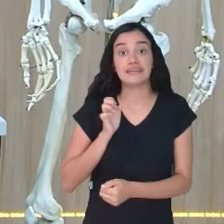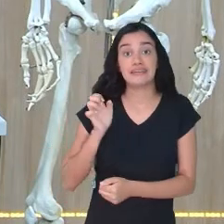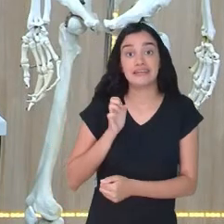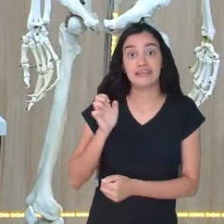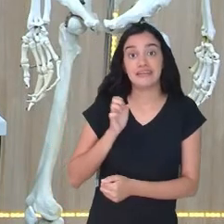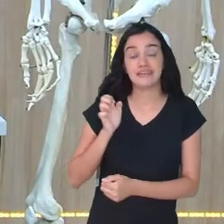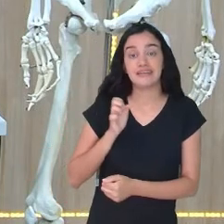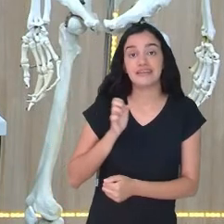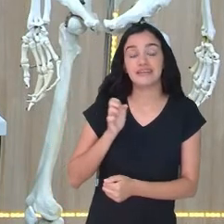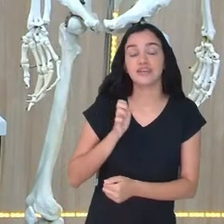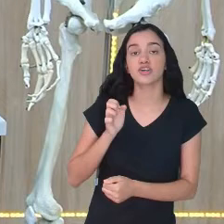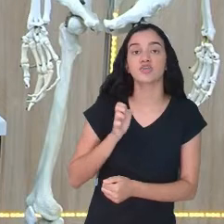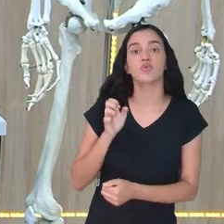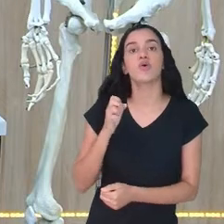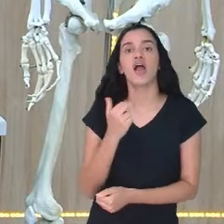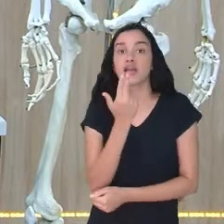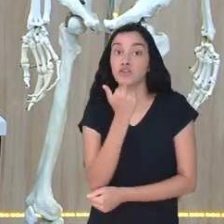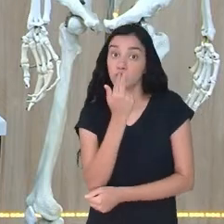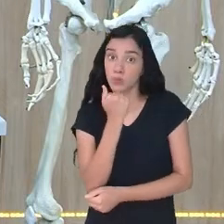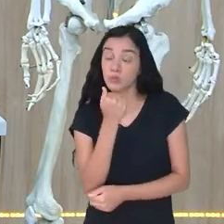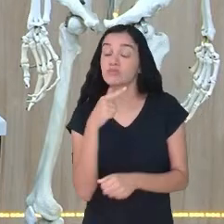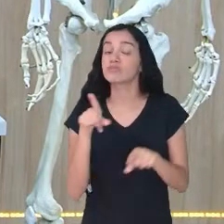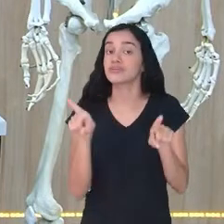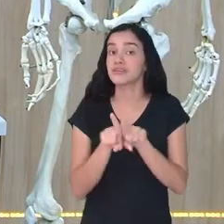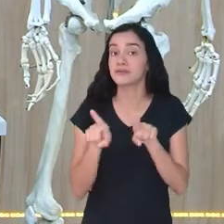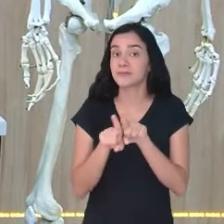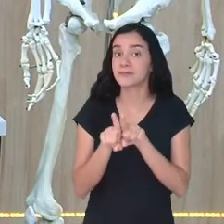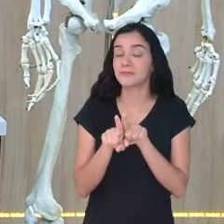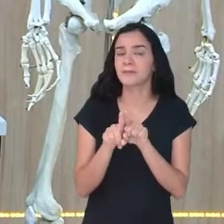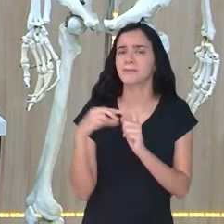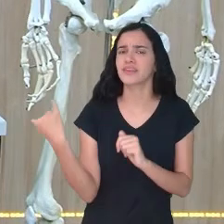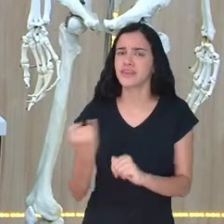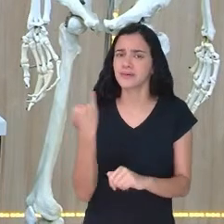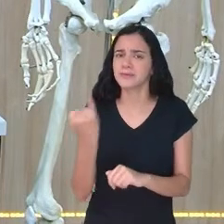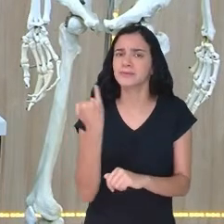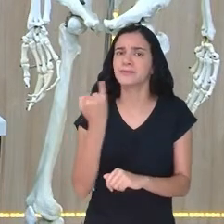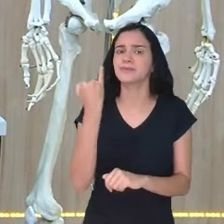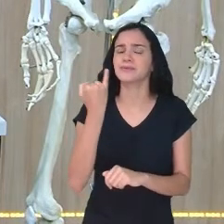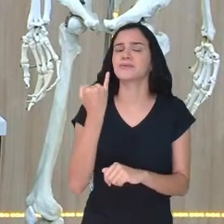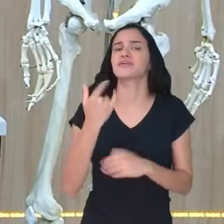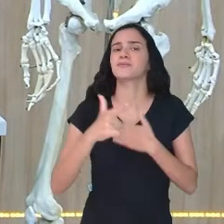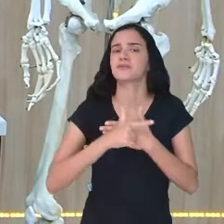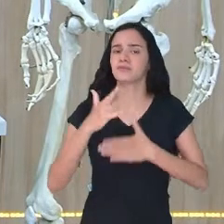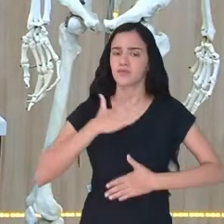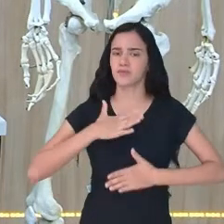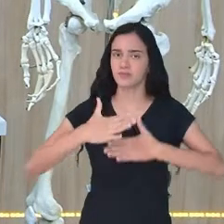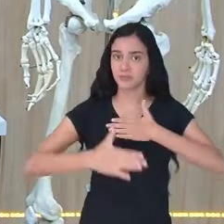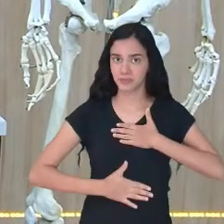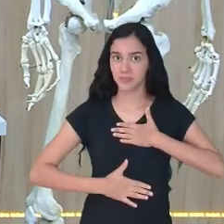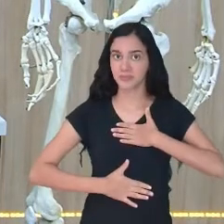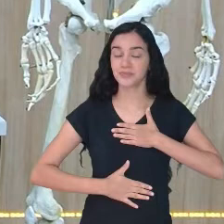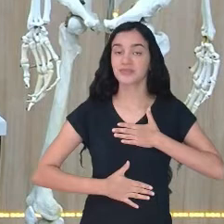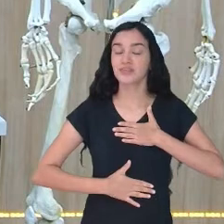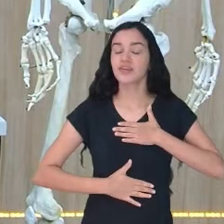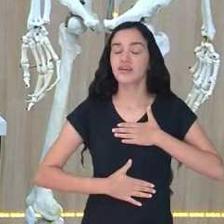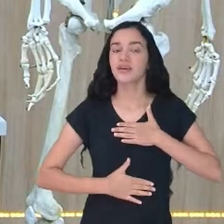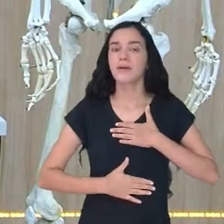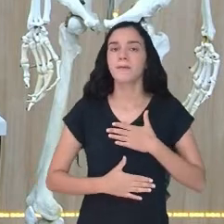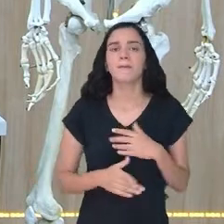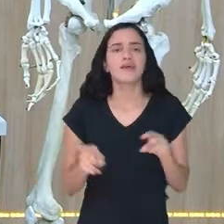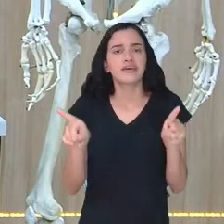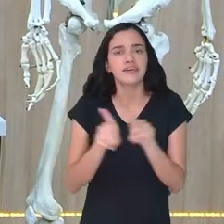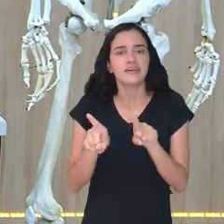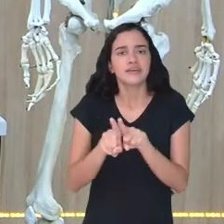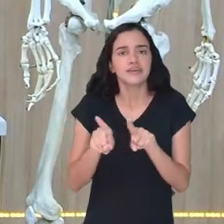nutrientes e também com uma grande quantidade de oxigênio, importante aí para o funcionamento do nosso corpo. Além do mais, a gente vê a questão